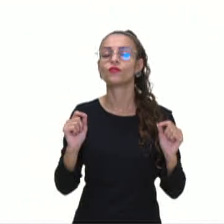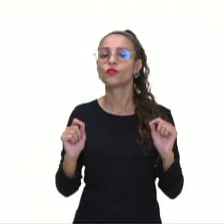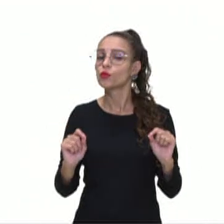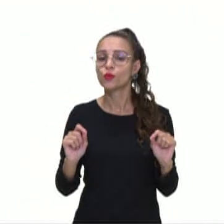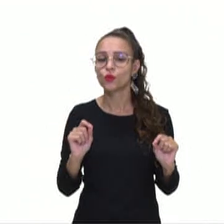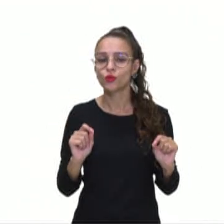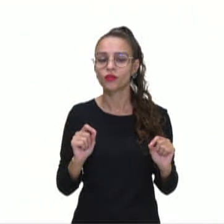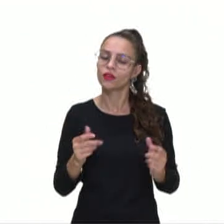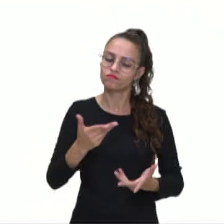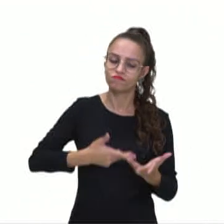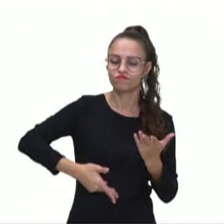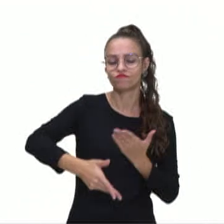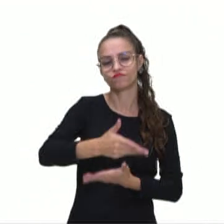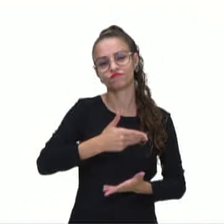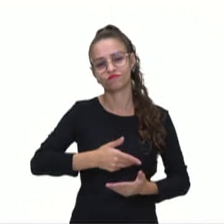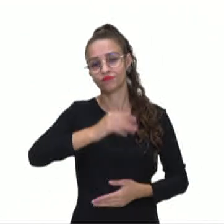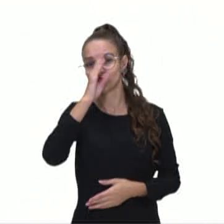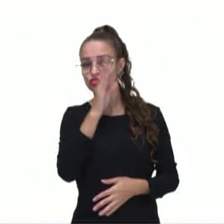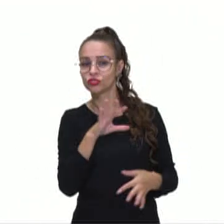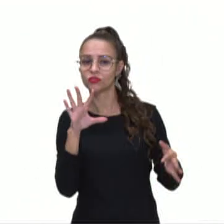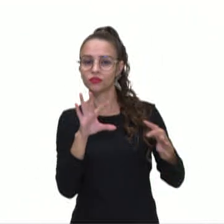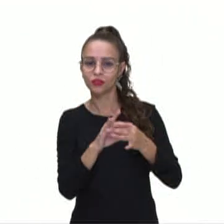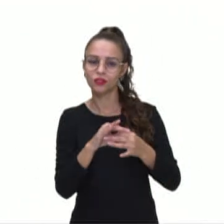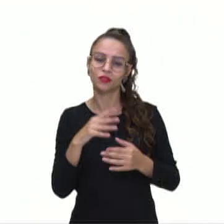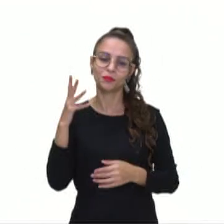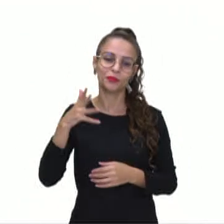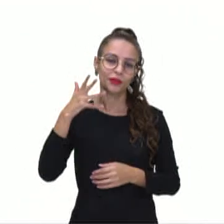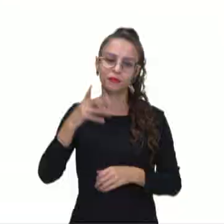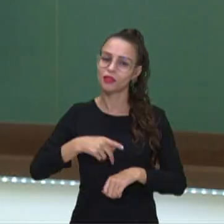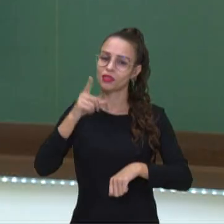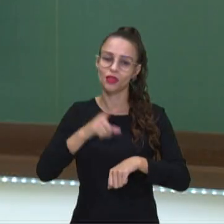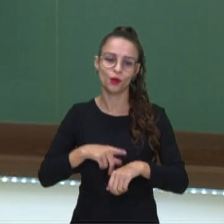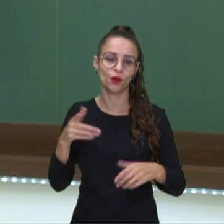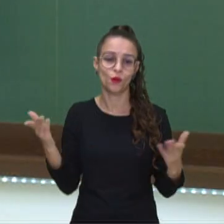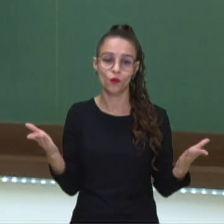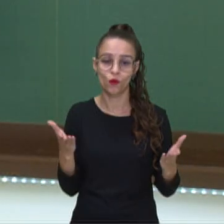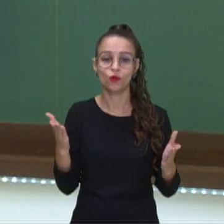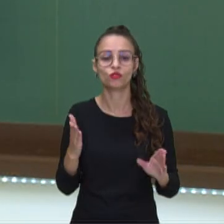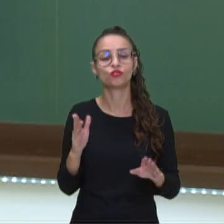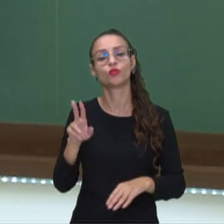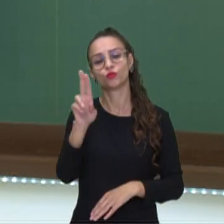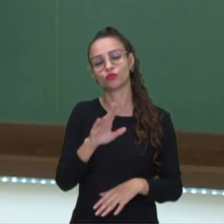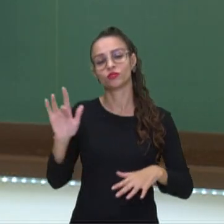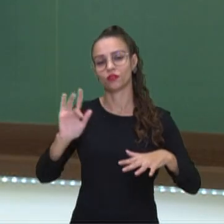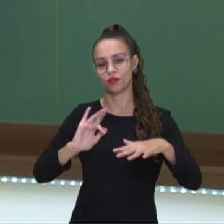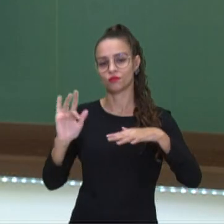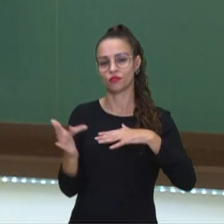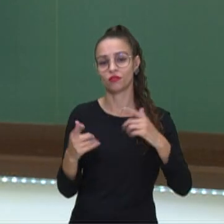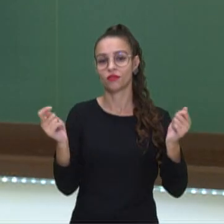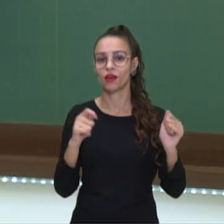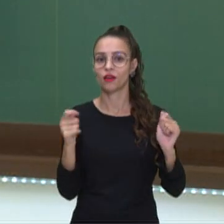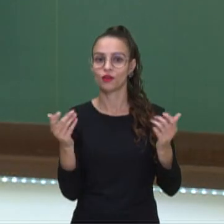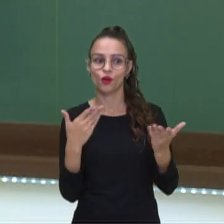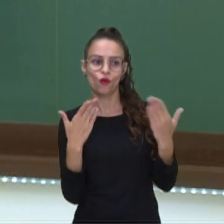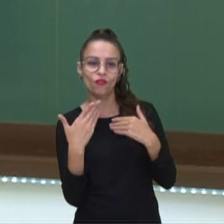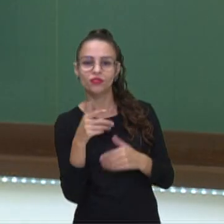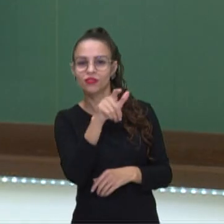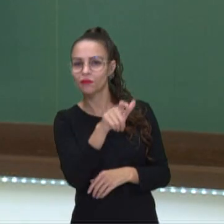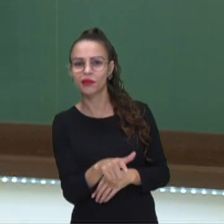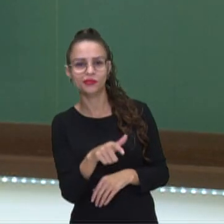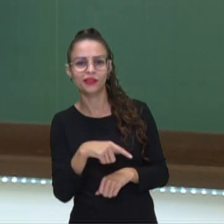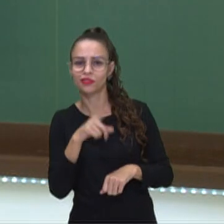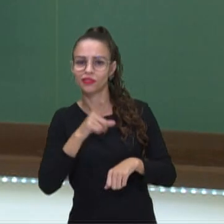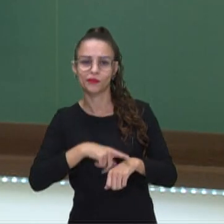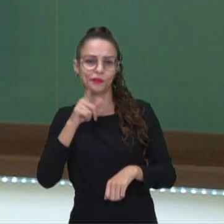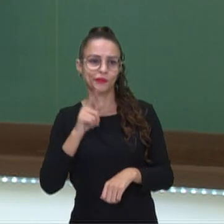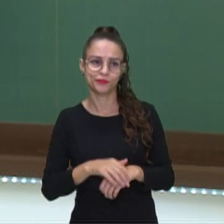público se envolver diretamente no discurso em tempo real. Hoje, através das mídias sociais, você consegue conversar com o atleta